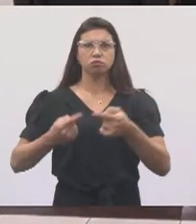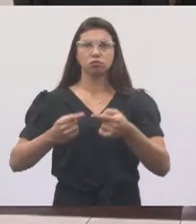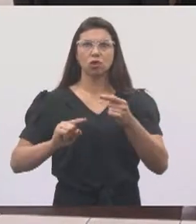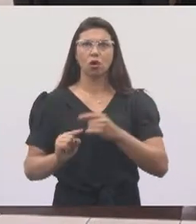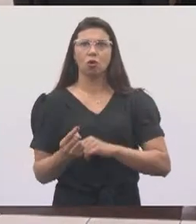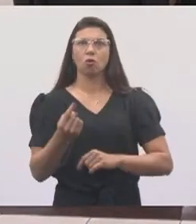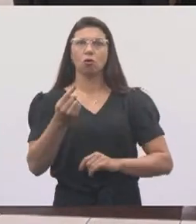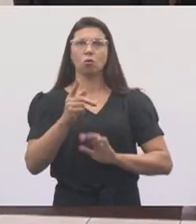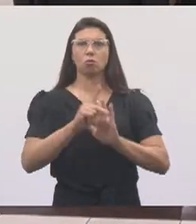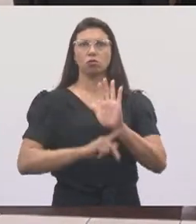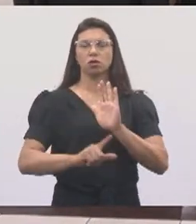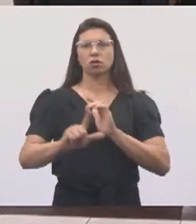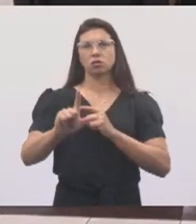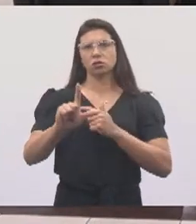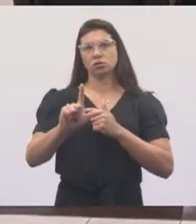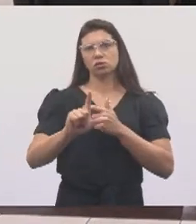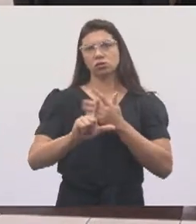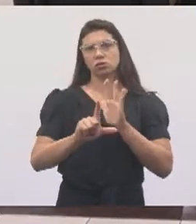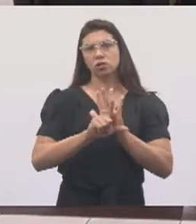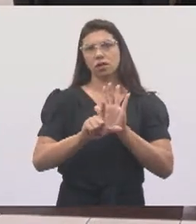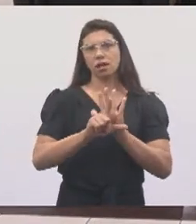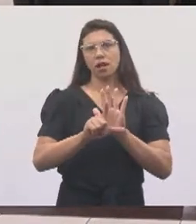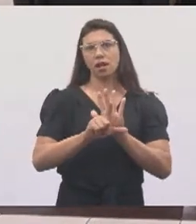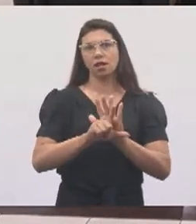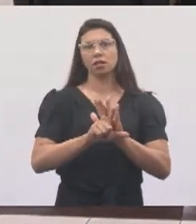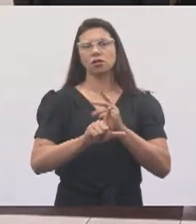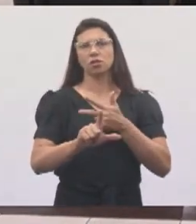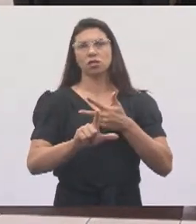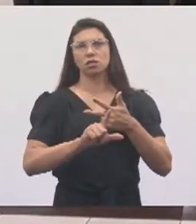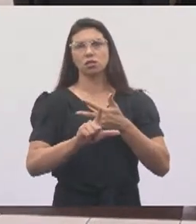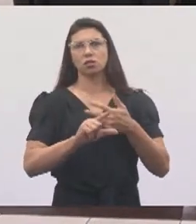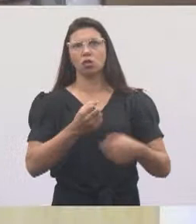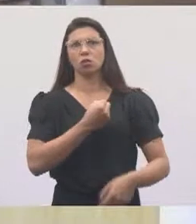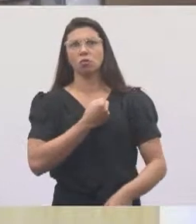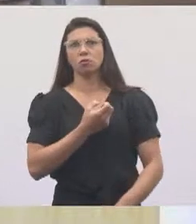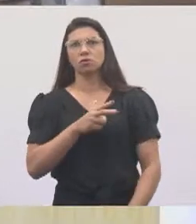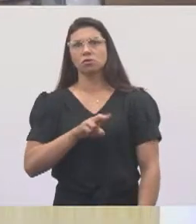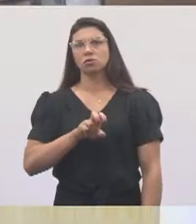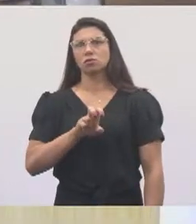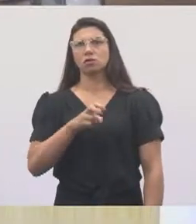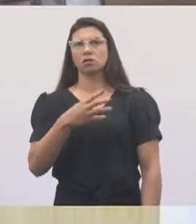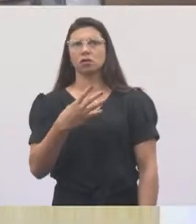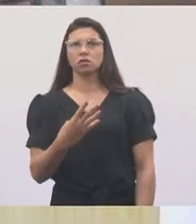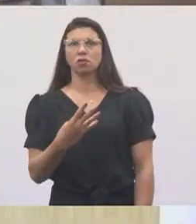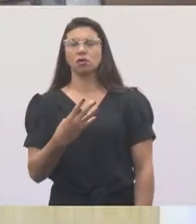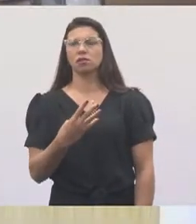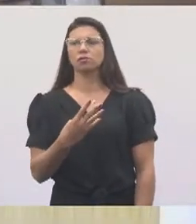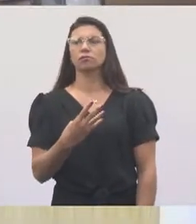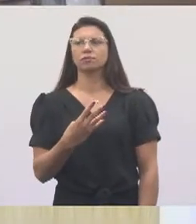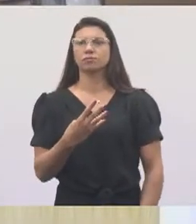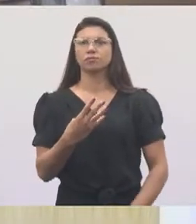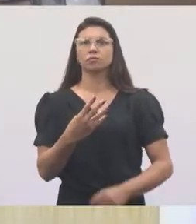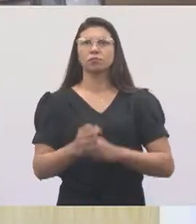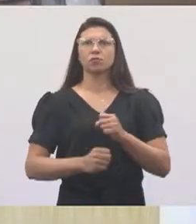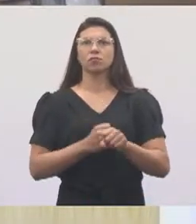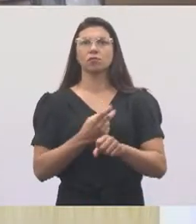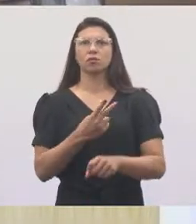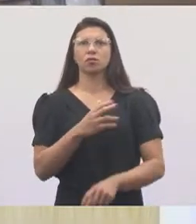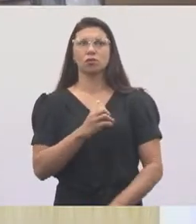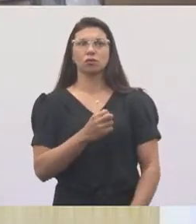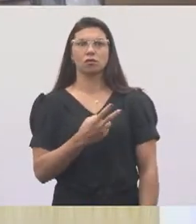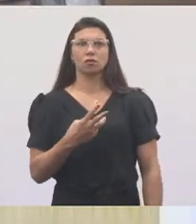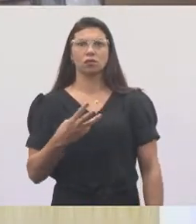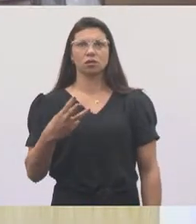do projeto de lei do Legislativo número 54 de 2023, autoria vereadora Sônia Patas da Amizade, dispõe